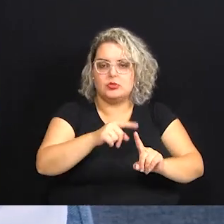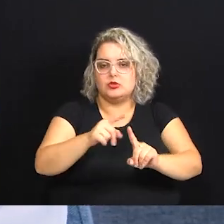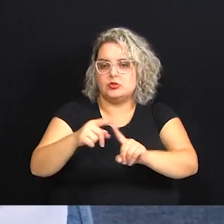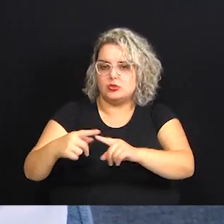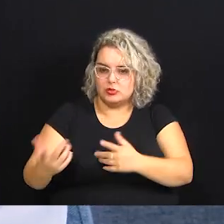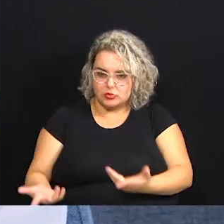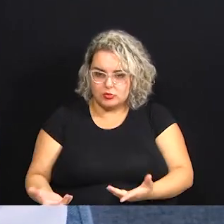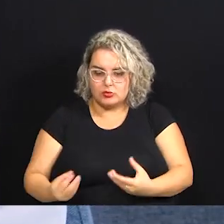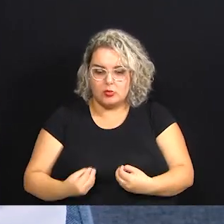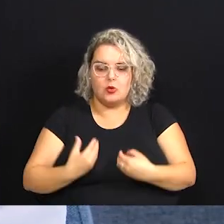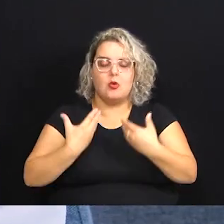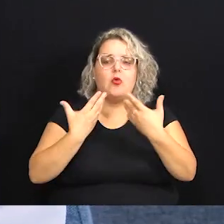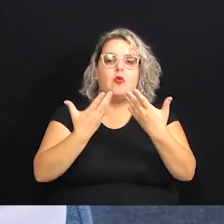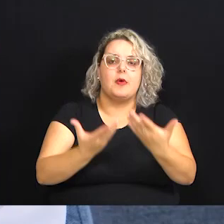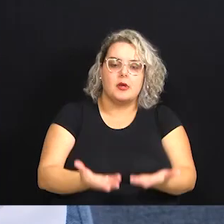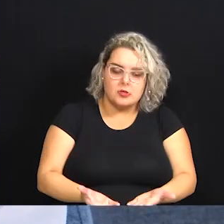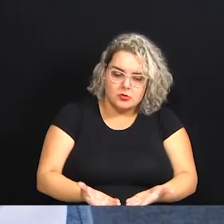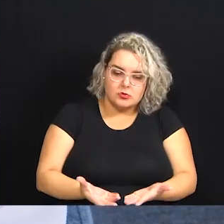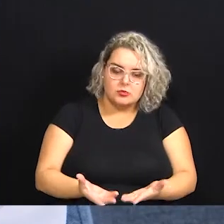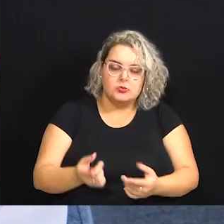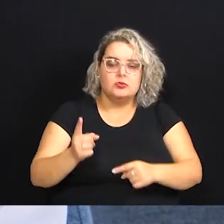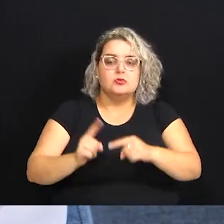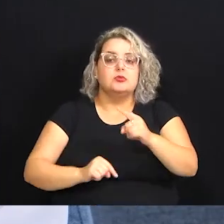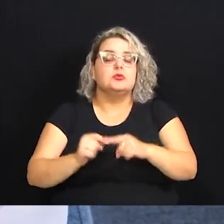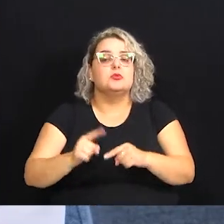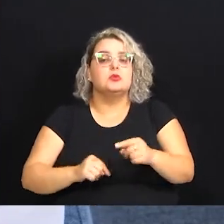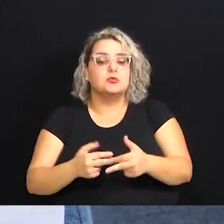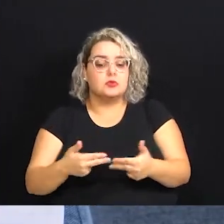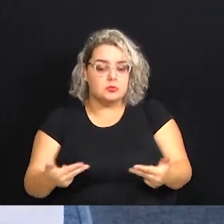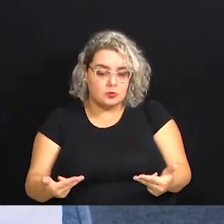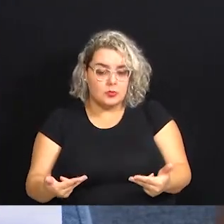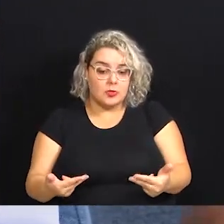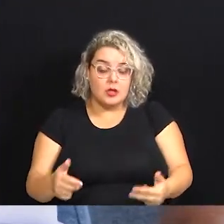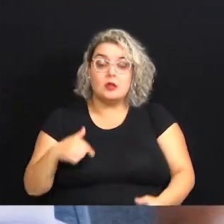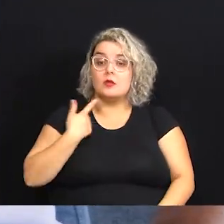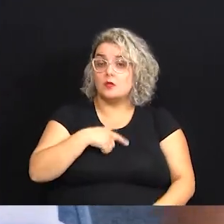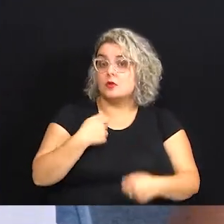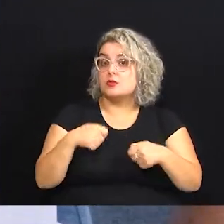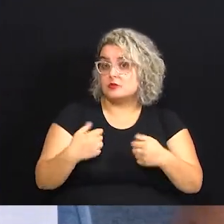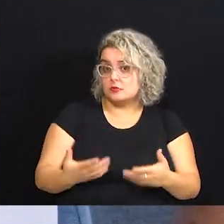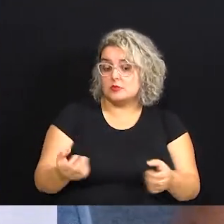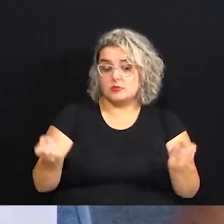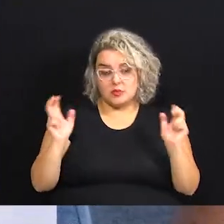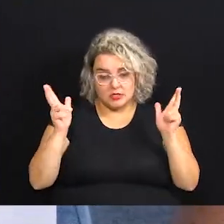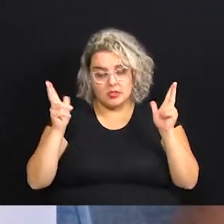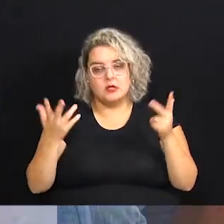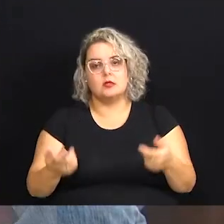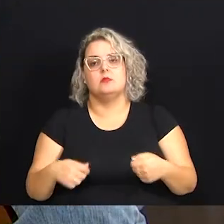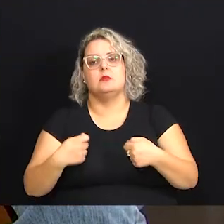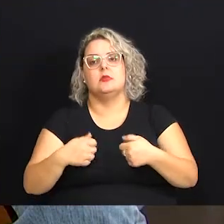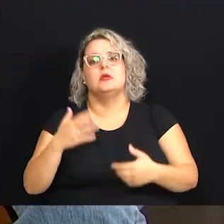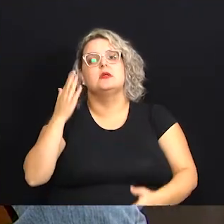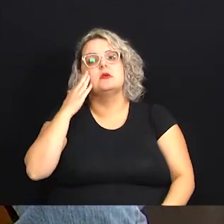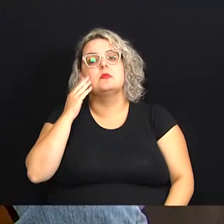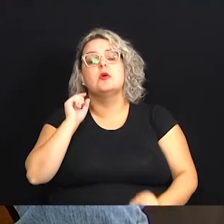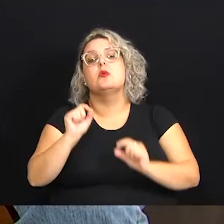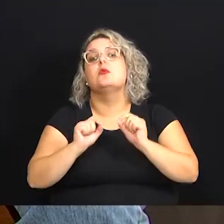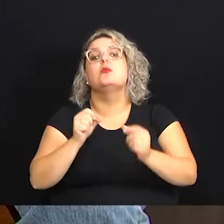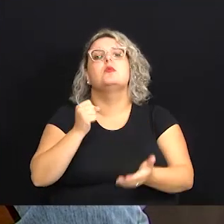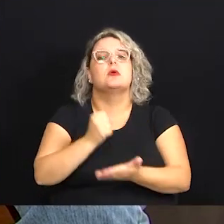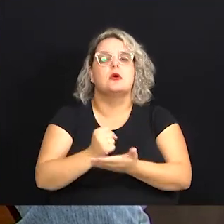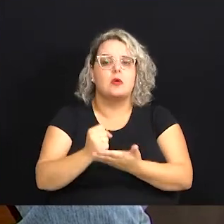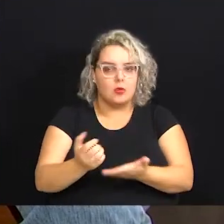de oferecimento, né, de produtos, e a gente precisa ficar antenado, precisa saber o que é que nós